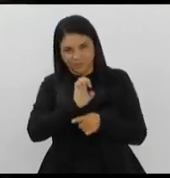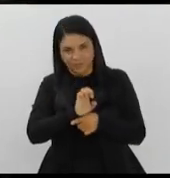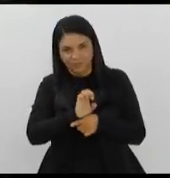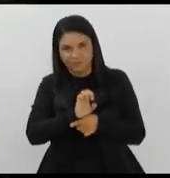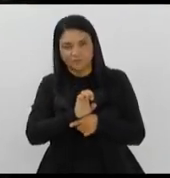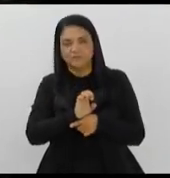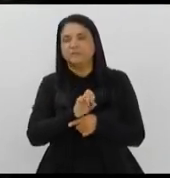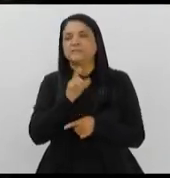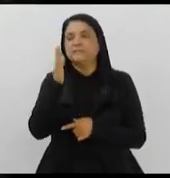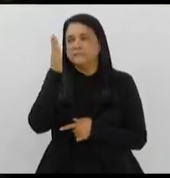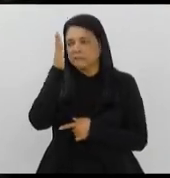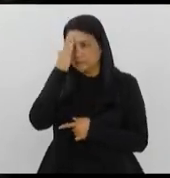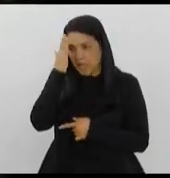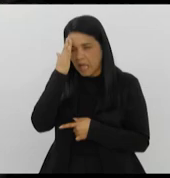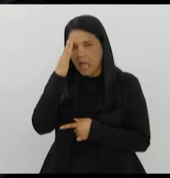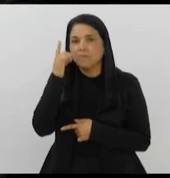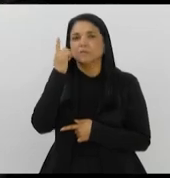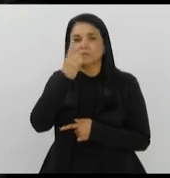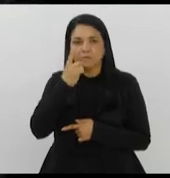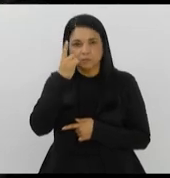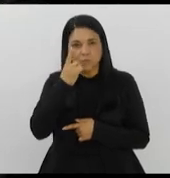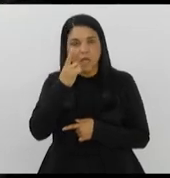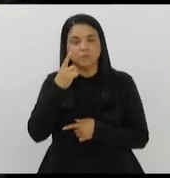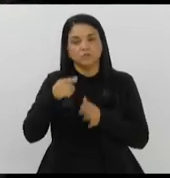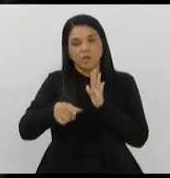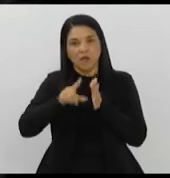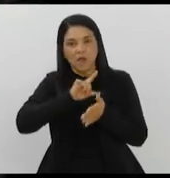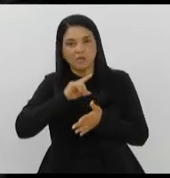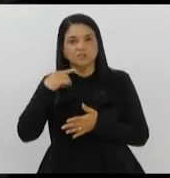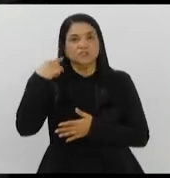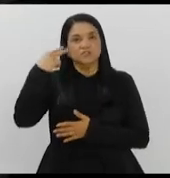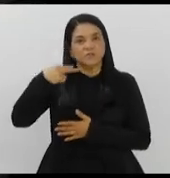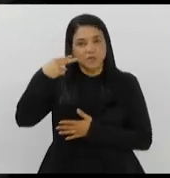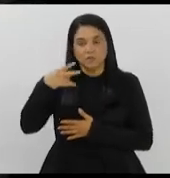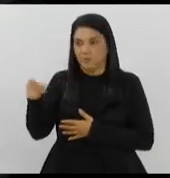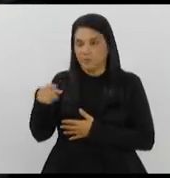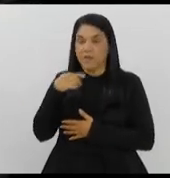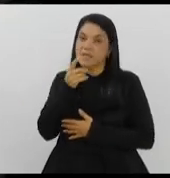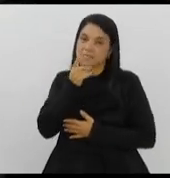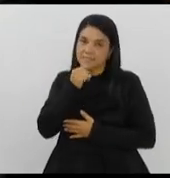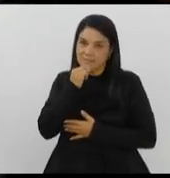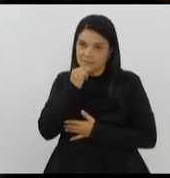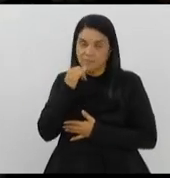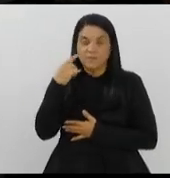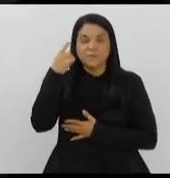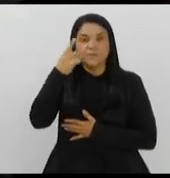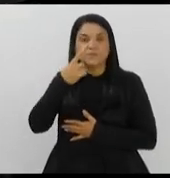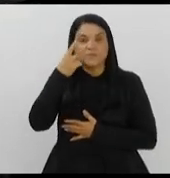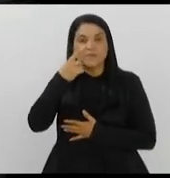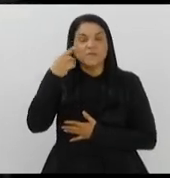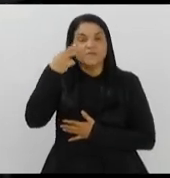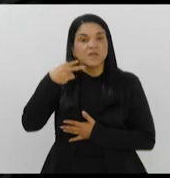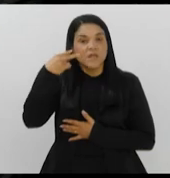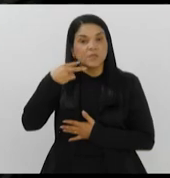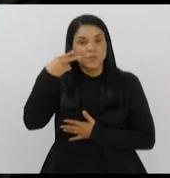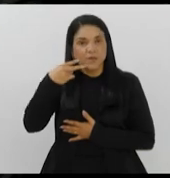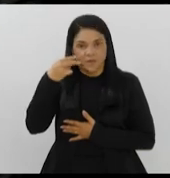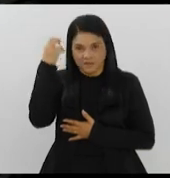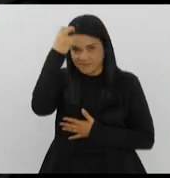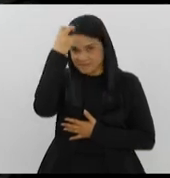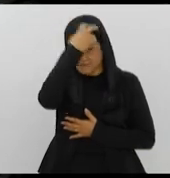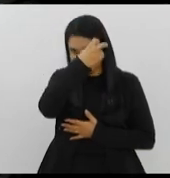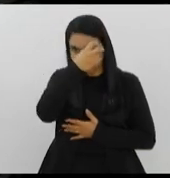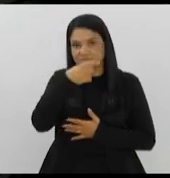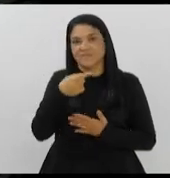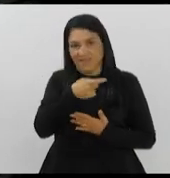muitos deputados aqui, que foram vereadores. Deputada Verônica foi vereadora da importante cidade de Niterói. E existe um limbo